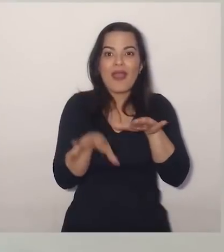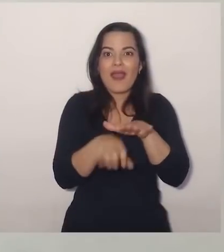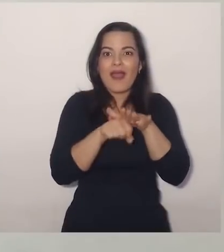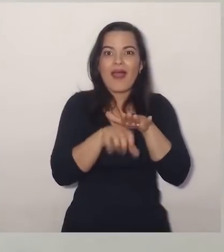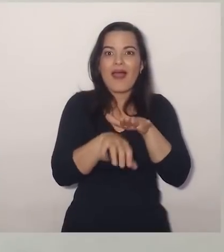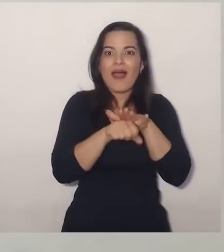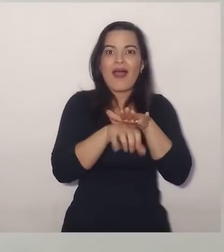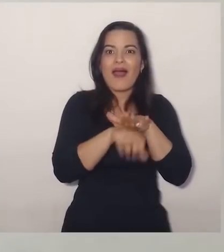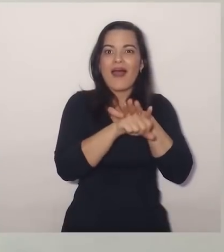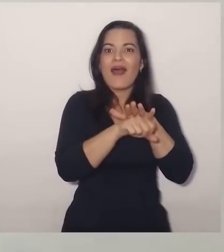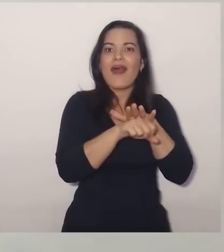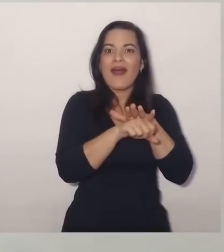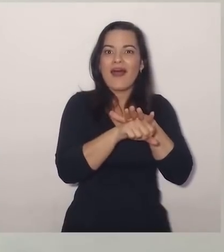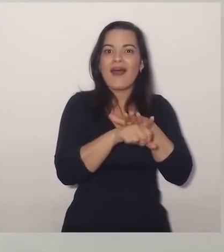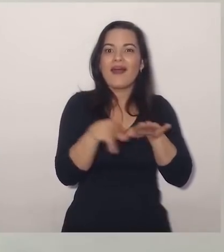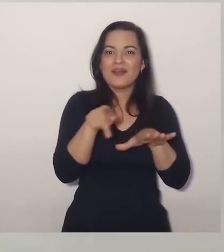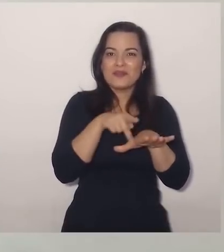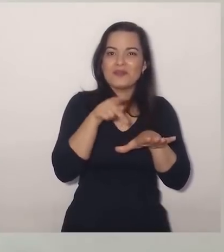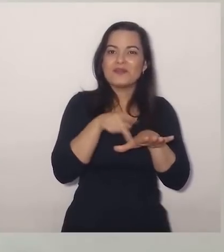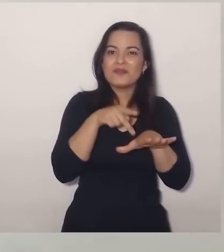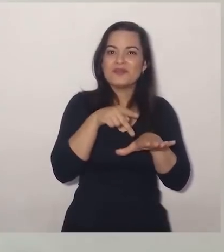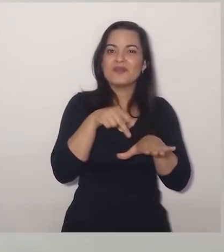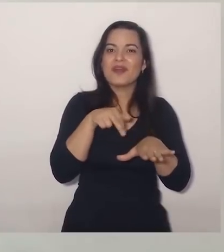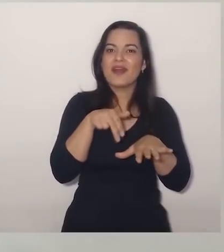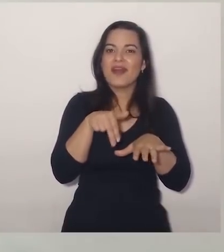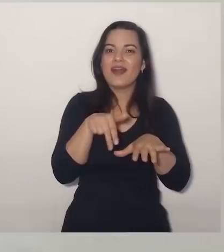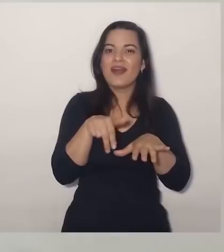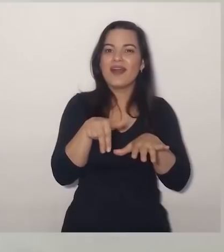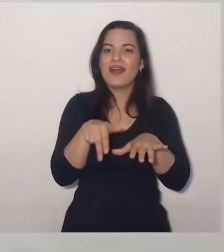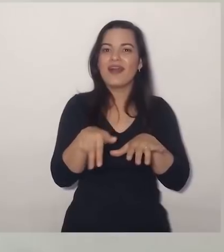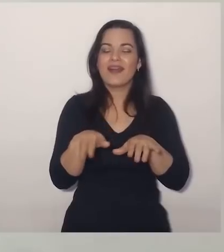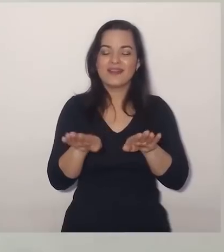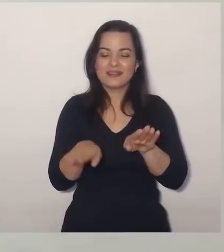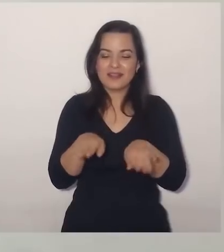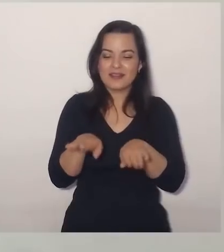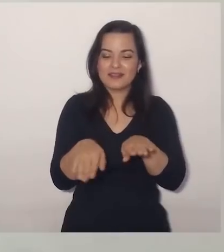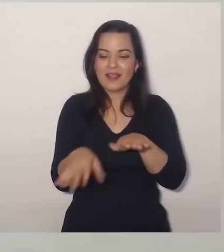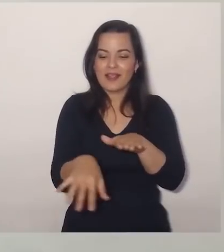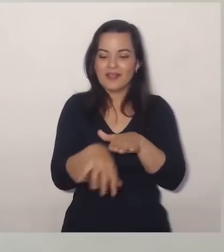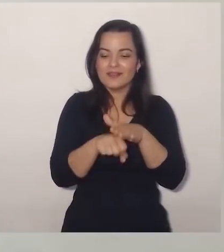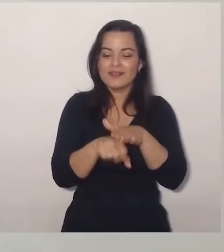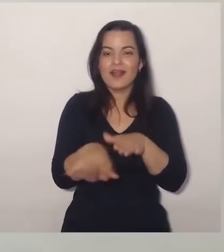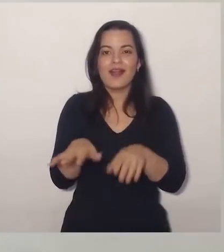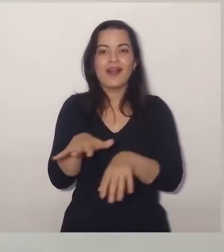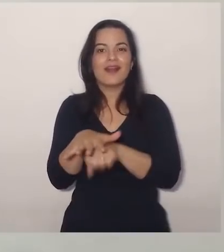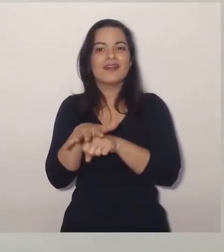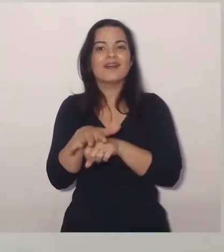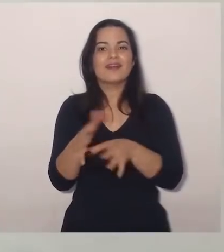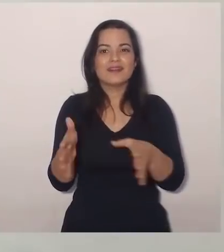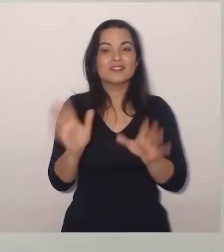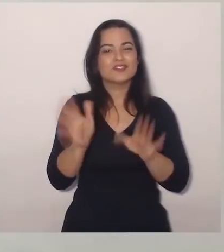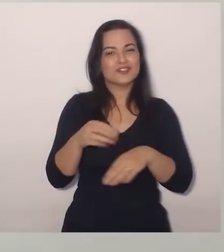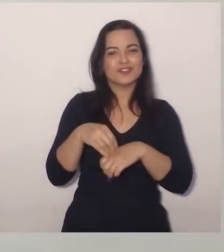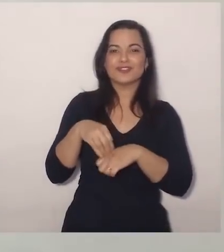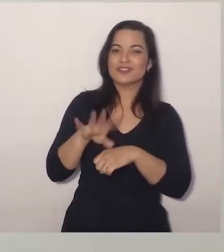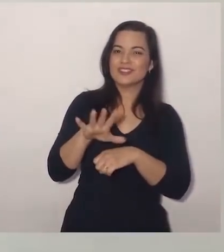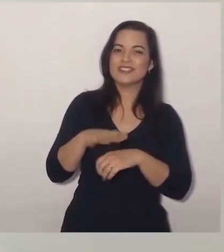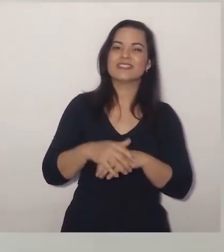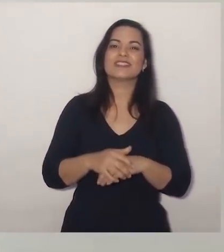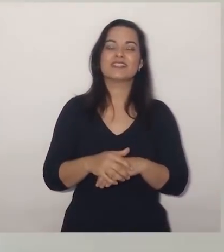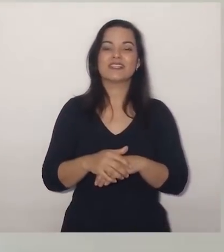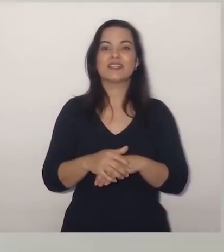seja, elas sentem o sabor das coisas pelas patinhas. Então, já dei uma dica de